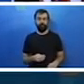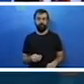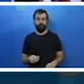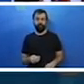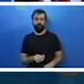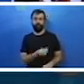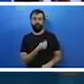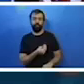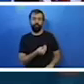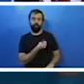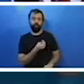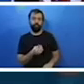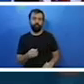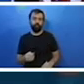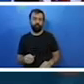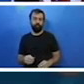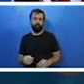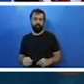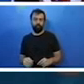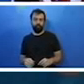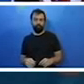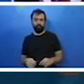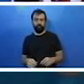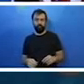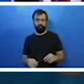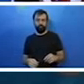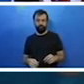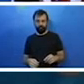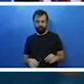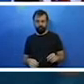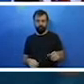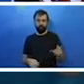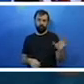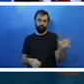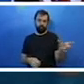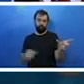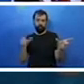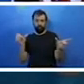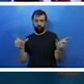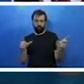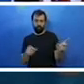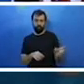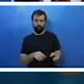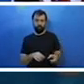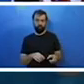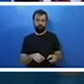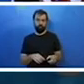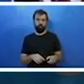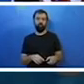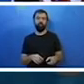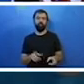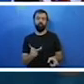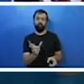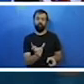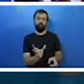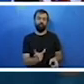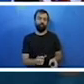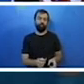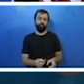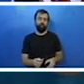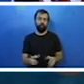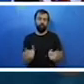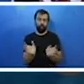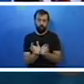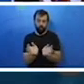a informações e ideias. Ó, causa e causa. Depois, um grupo decidiu que